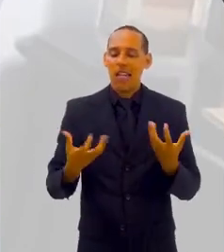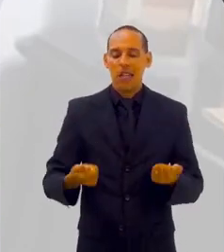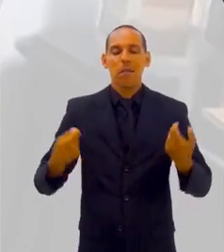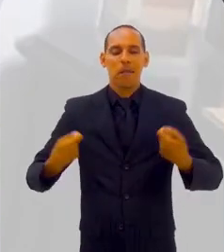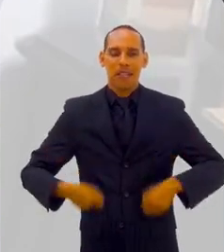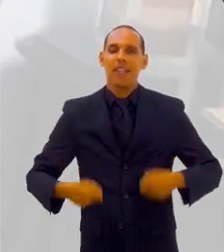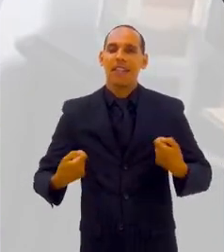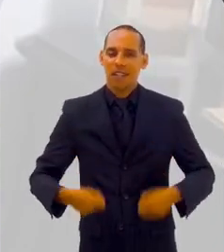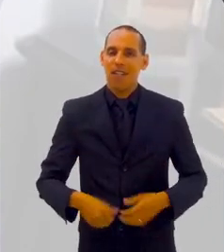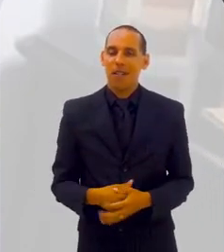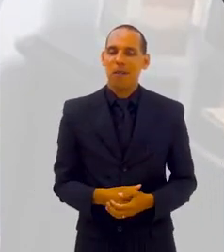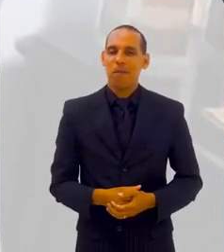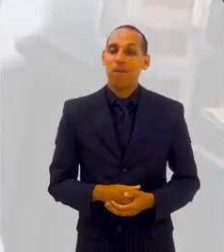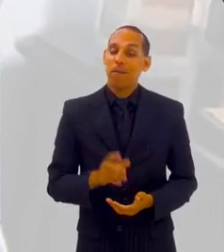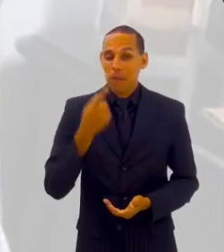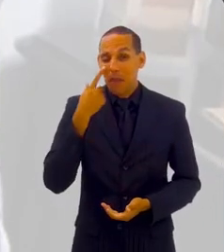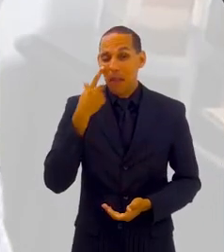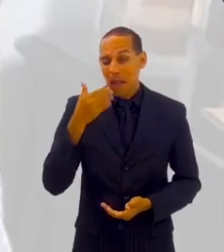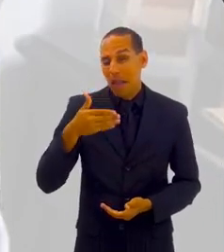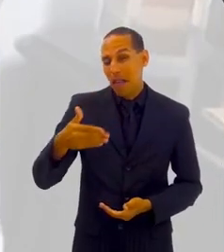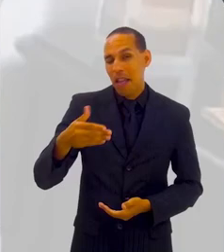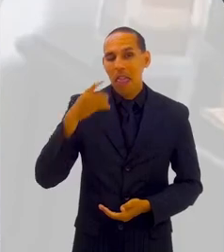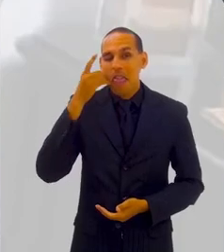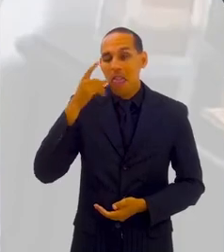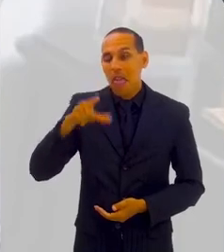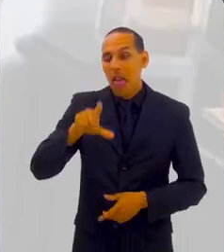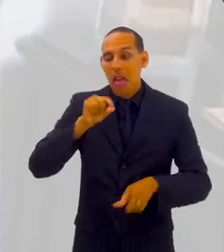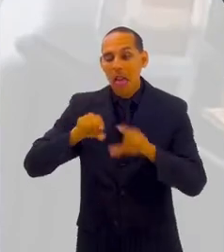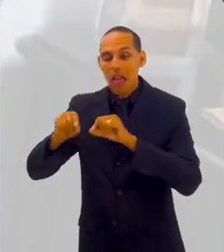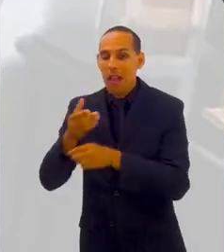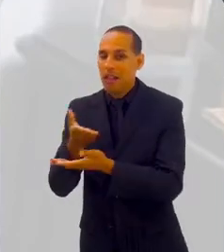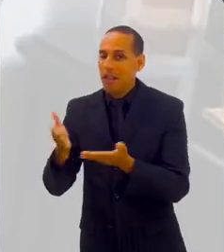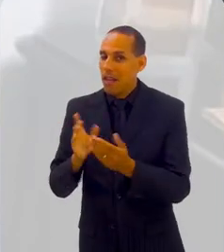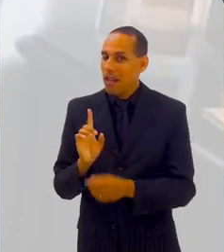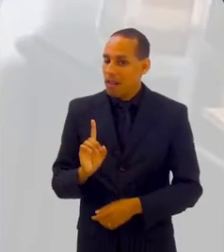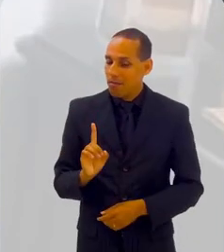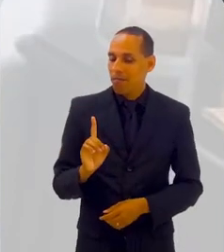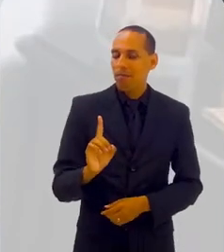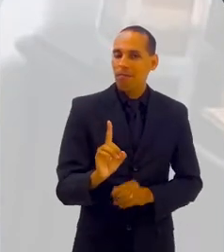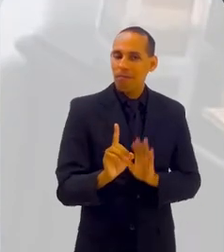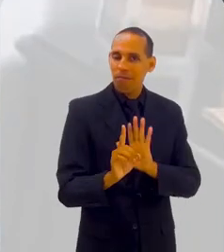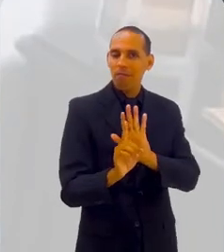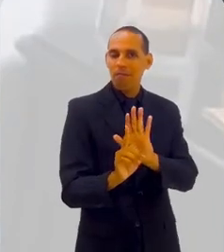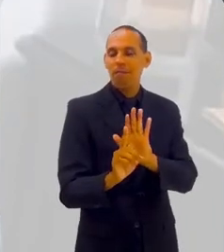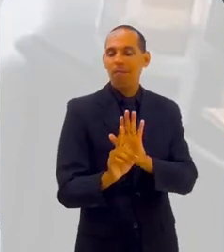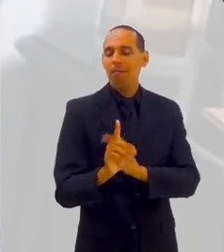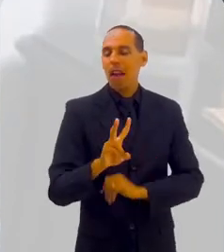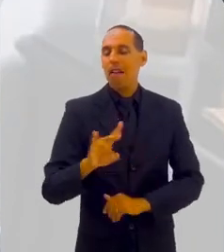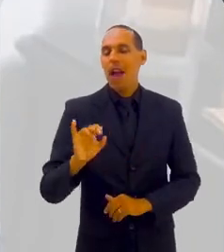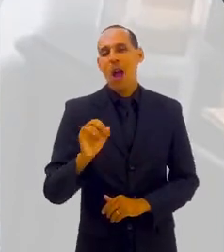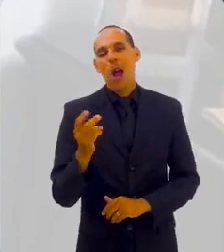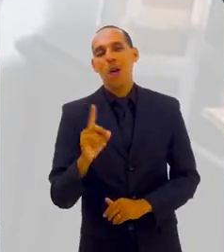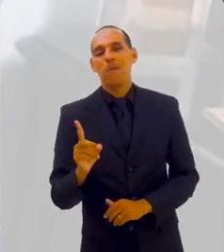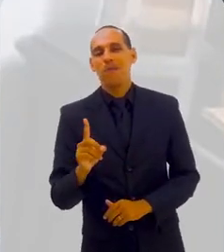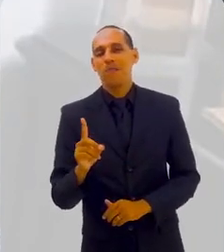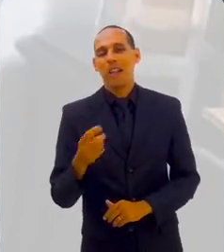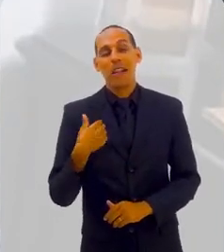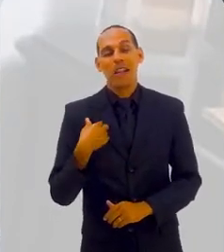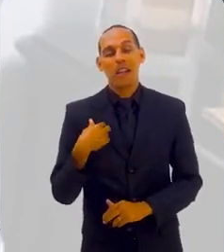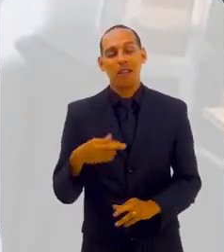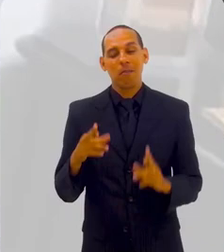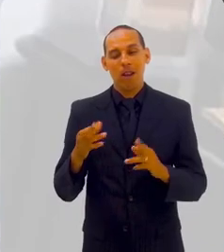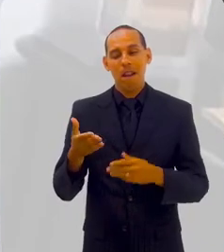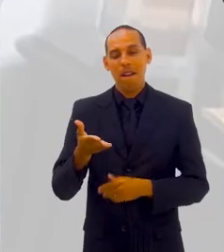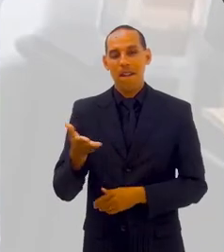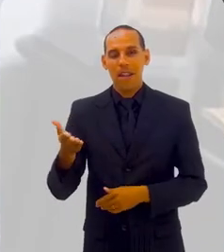tem que assumir. Vamos ver se os novos eleitos tocarão à frente esses projetos. Eu deixaria que,